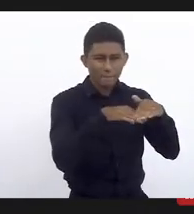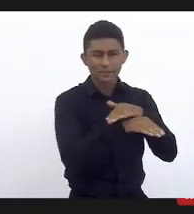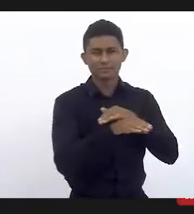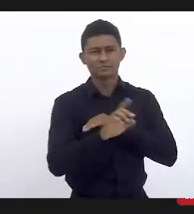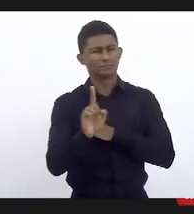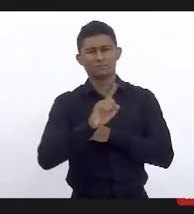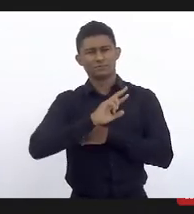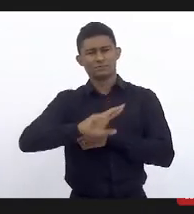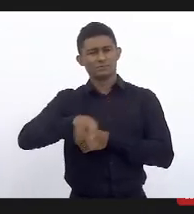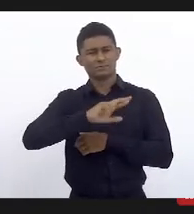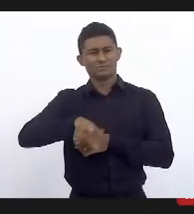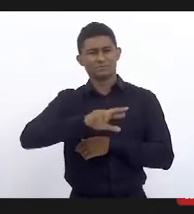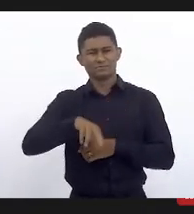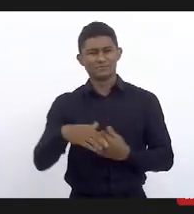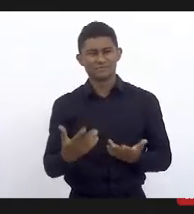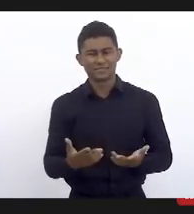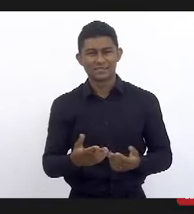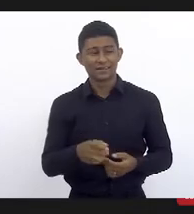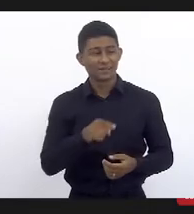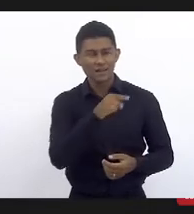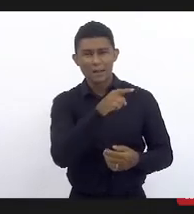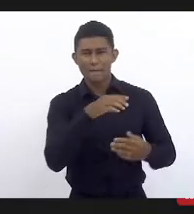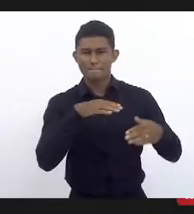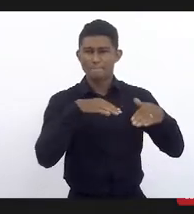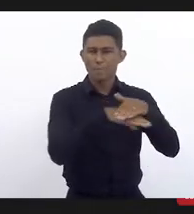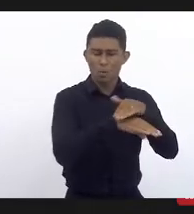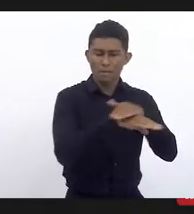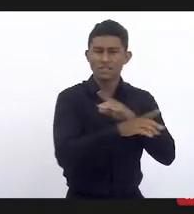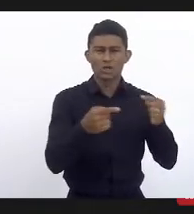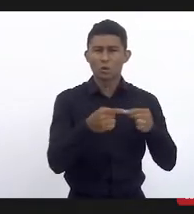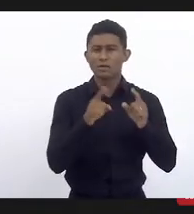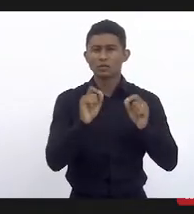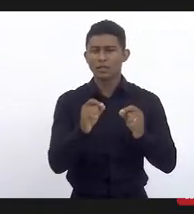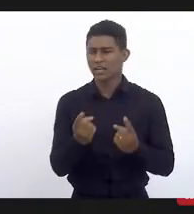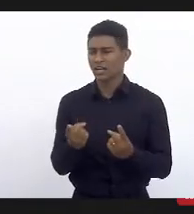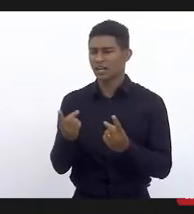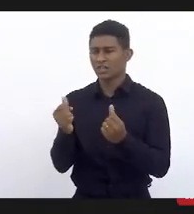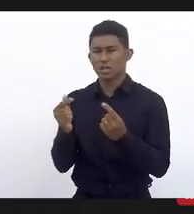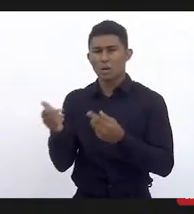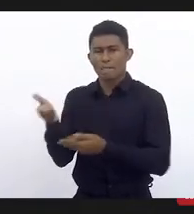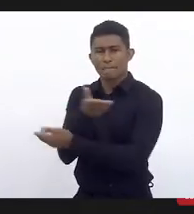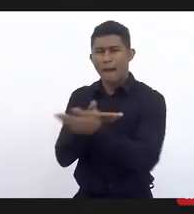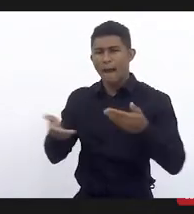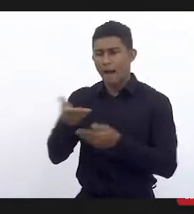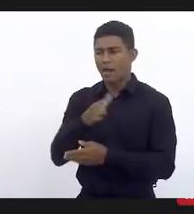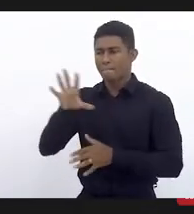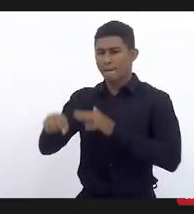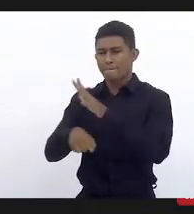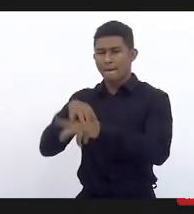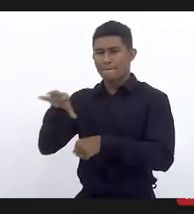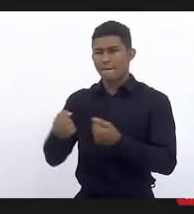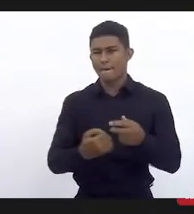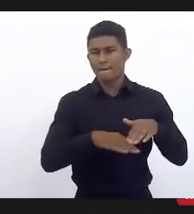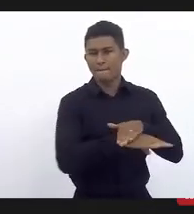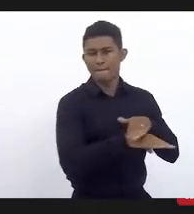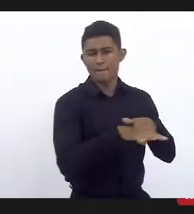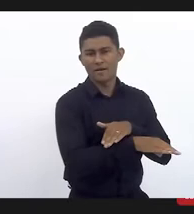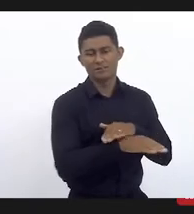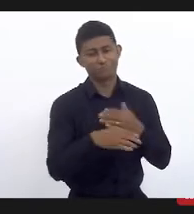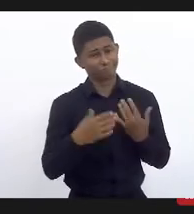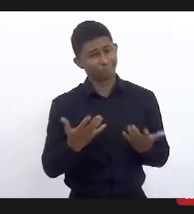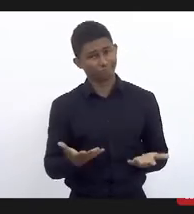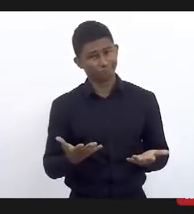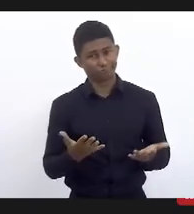Poupança é retirar dinheiro de circulação. Poupança não financia investimento. É o investimento que